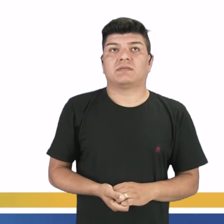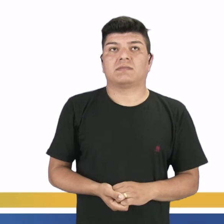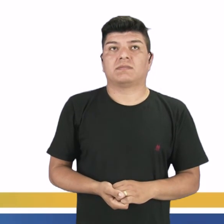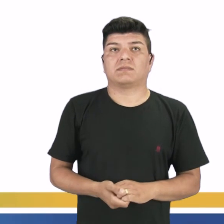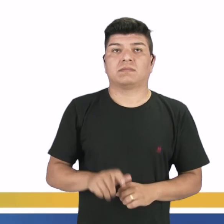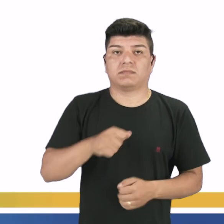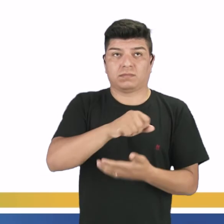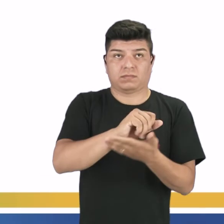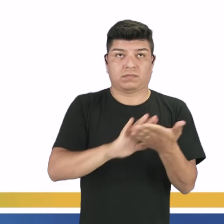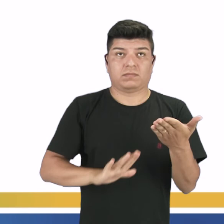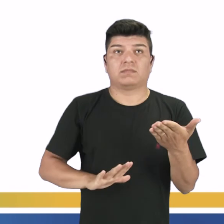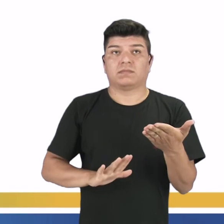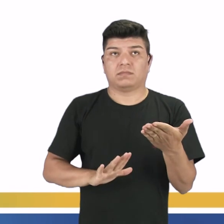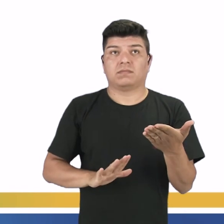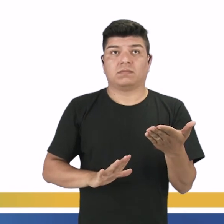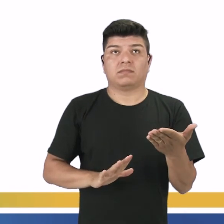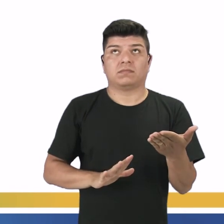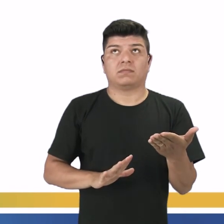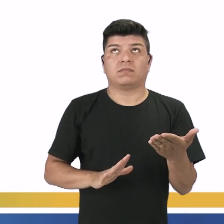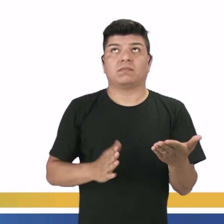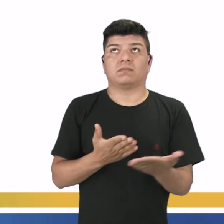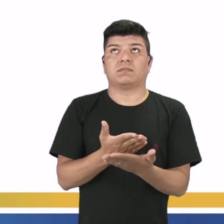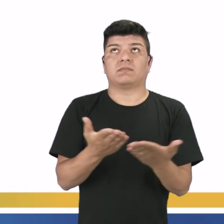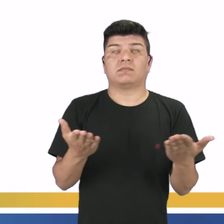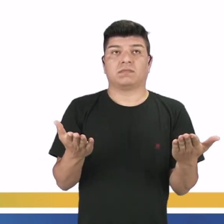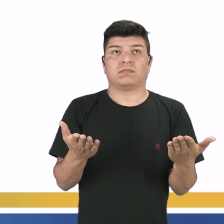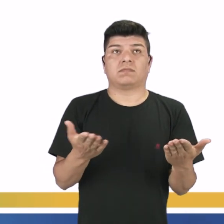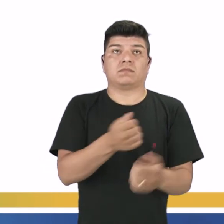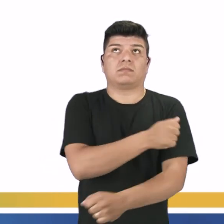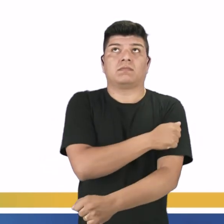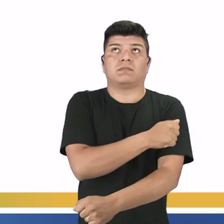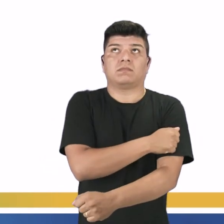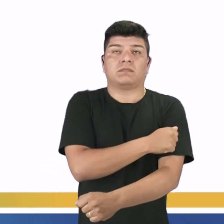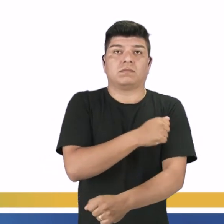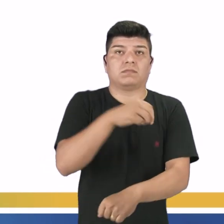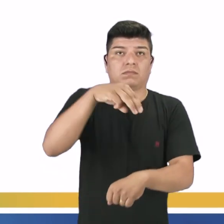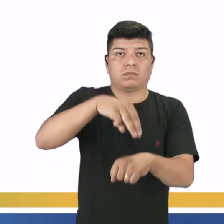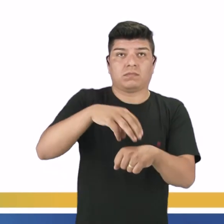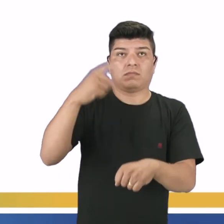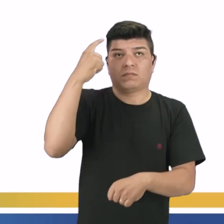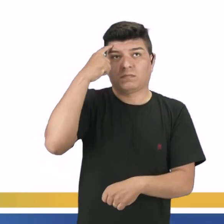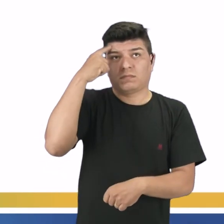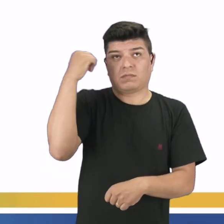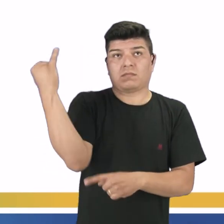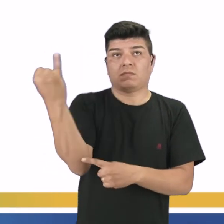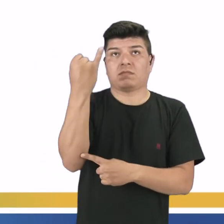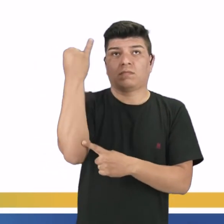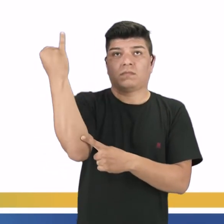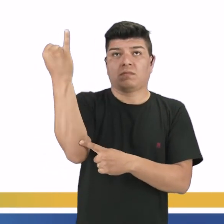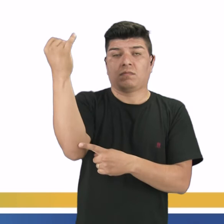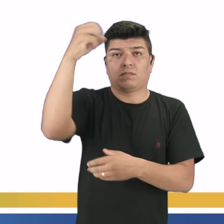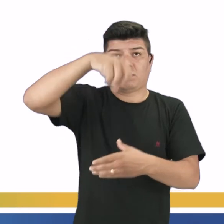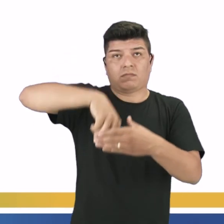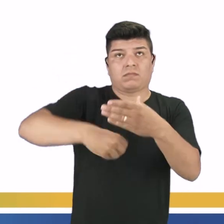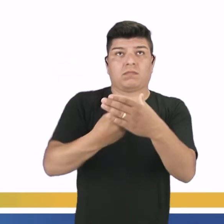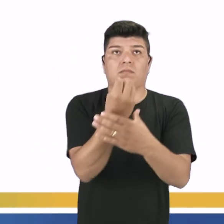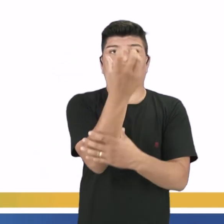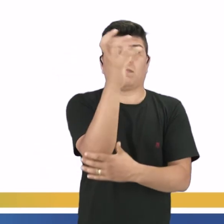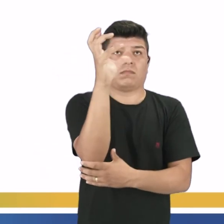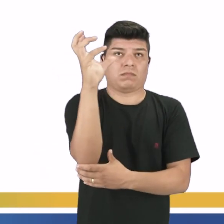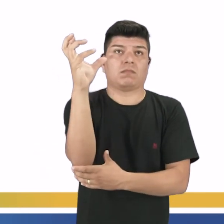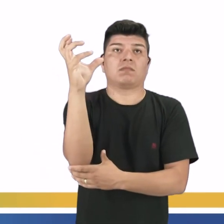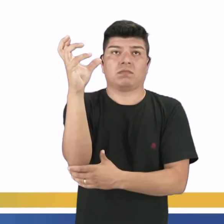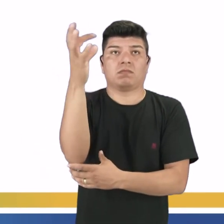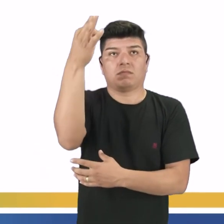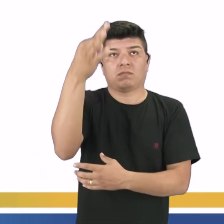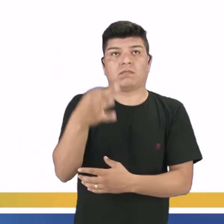A outra atividade seria para você, né, aluno, construir um mapa mental sobre a importância do reflorestamento.